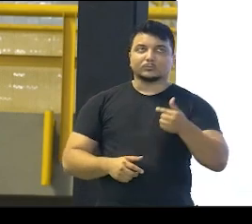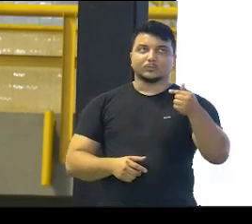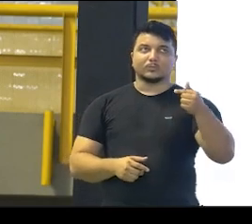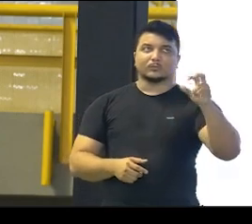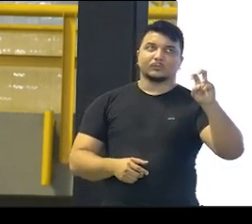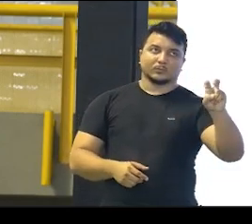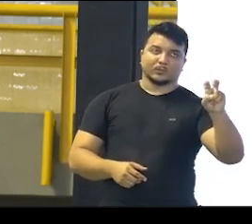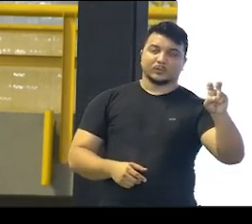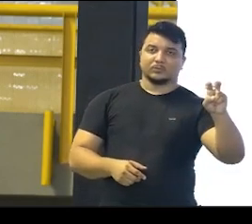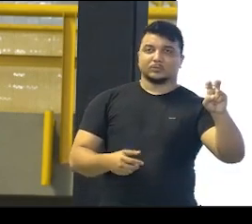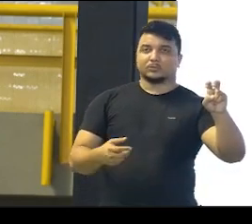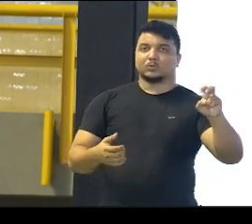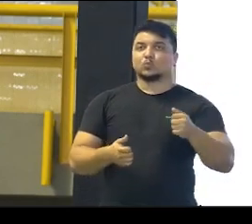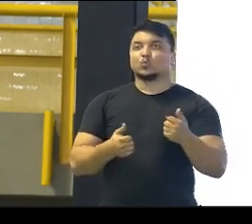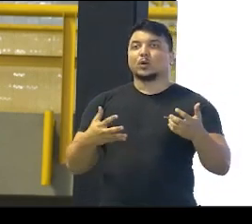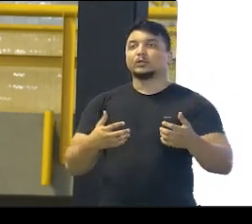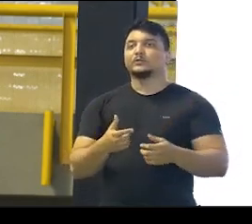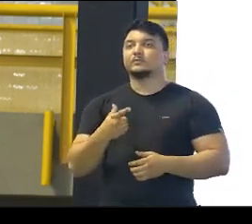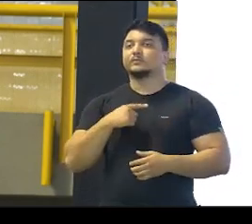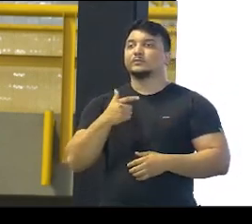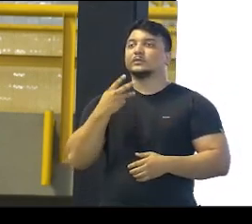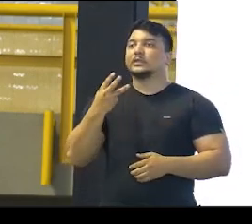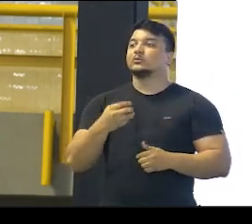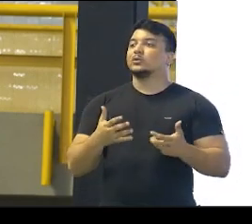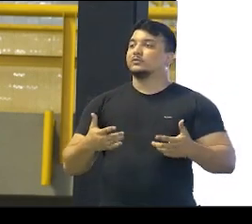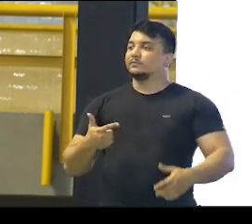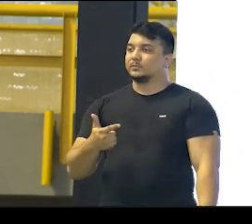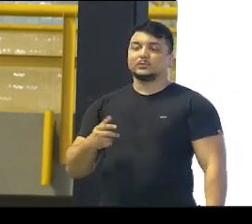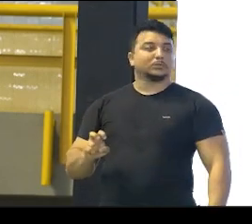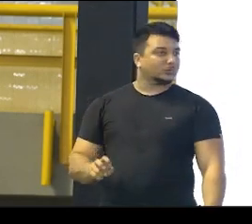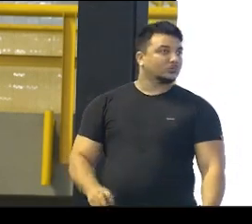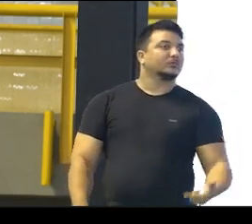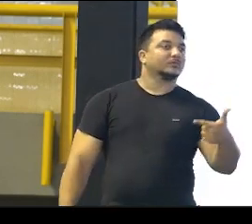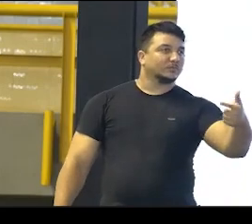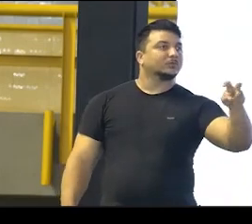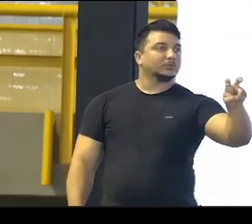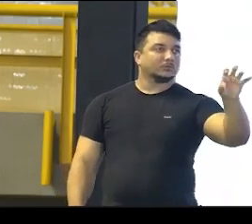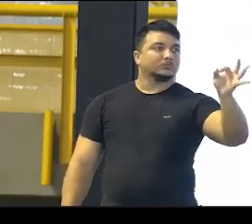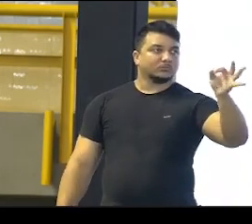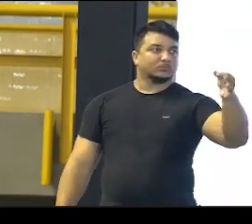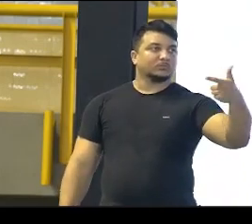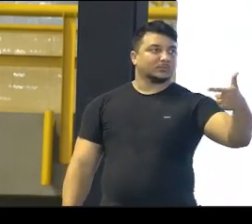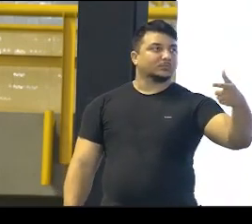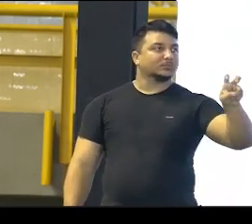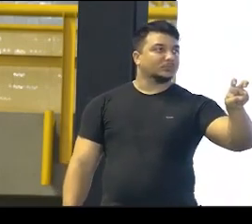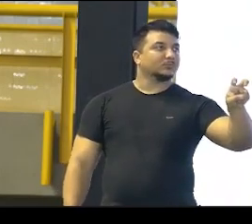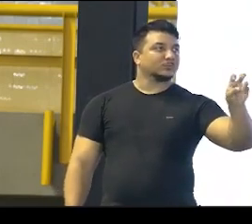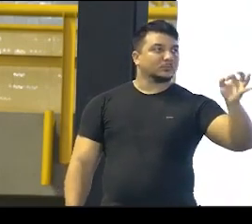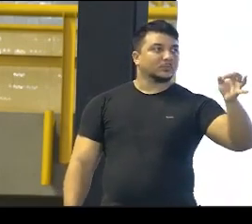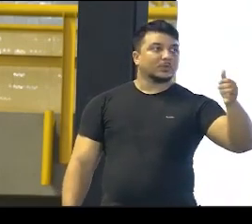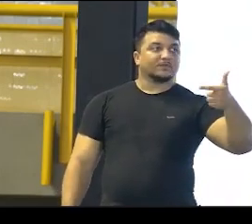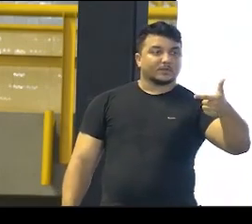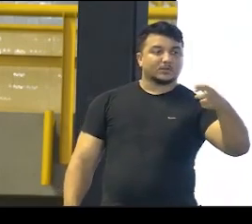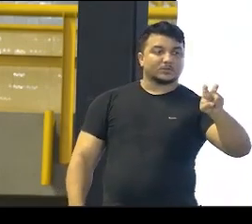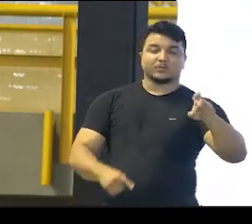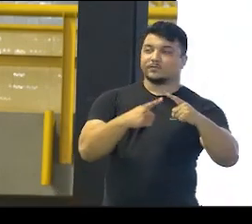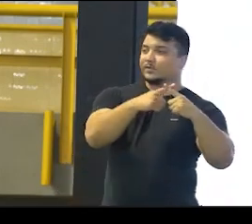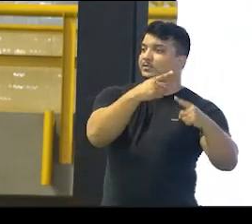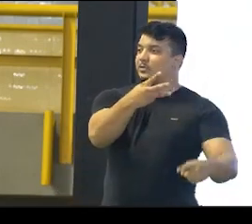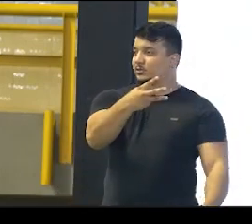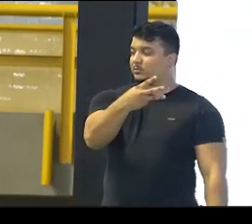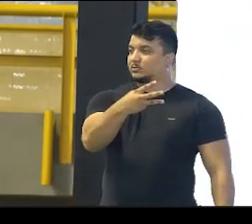não estou dizendo que ele é o 3, 4, 5. Você tem que primeiro verificar se ele é o 3, 4,